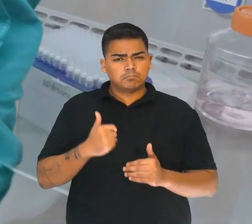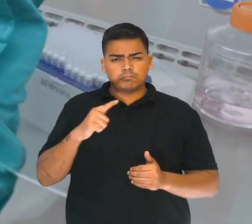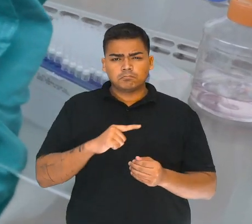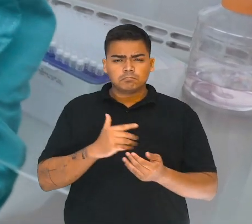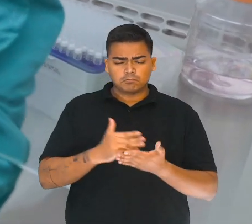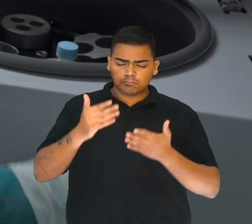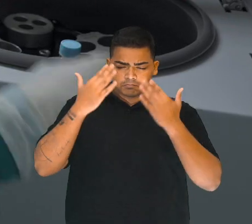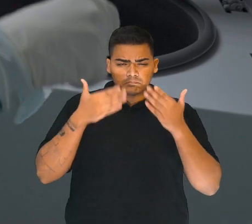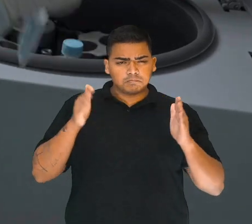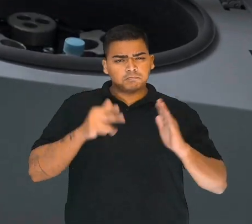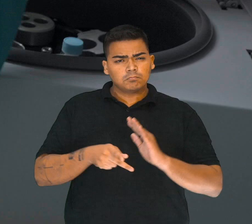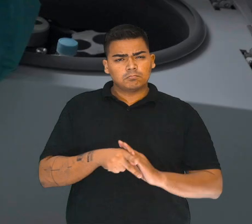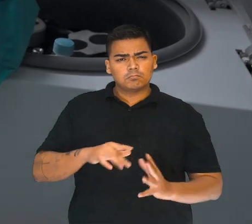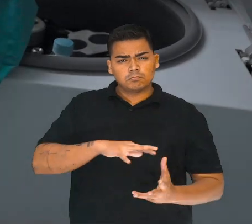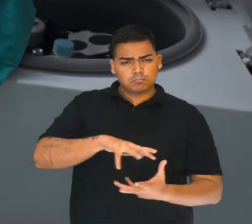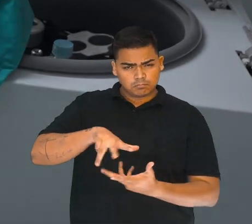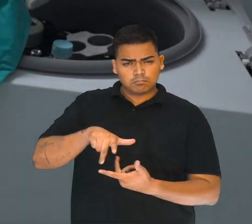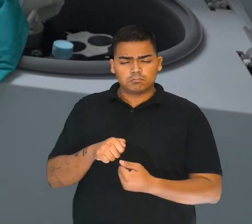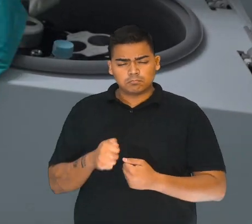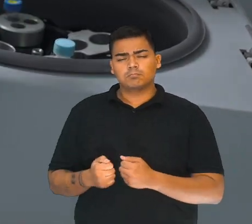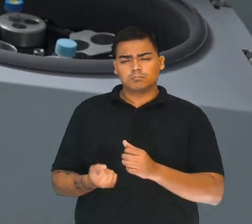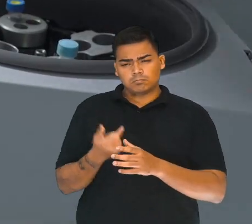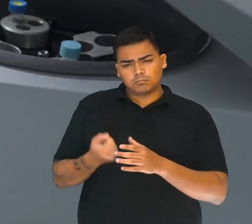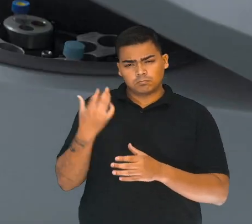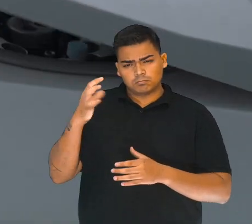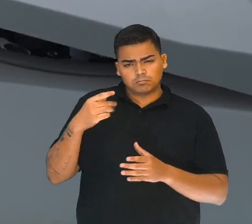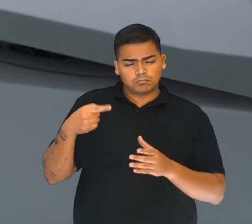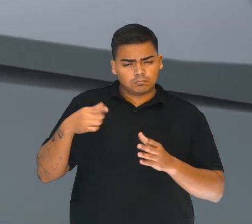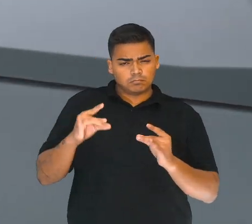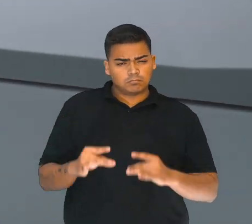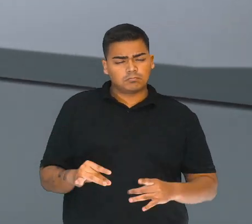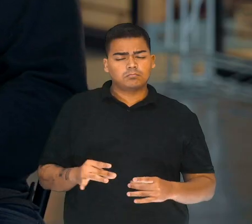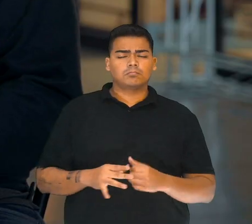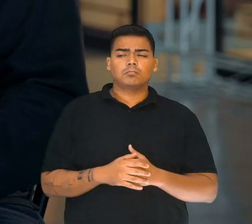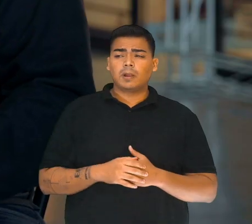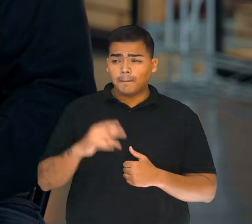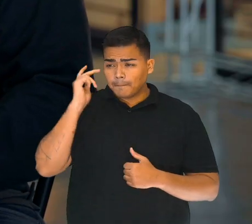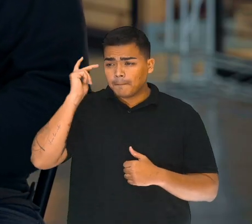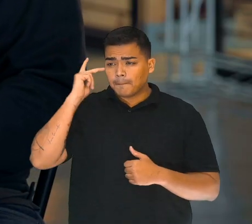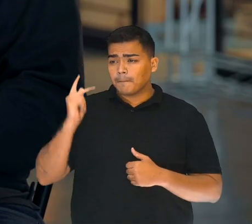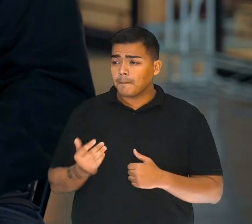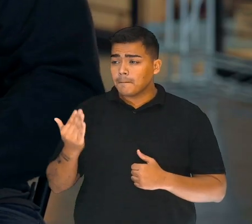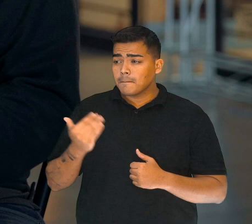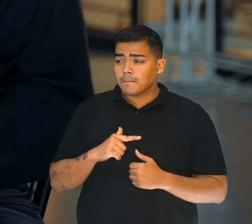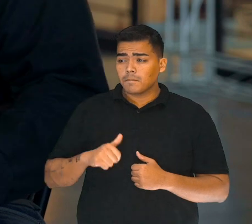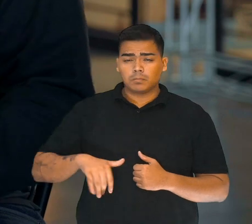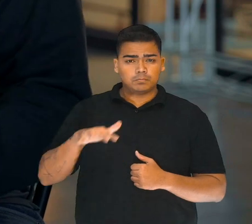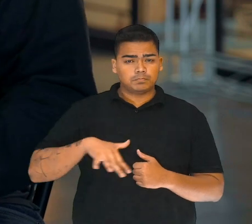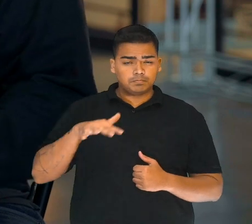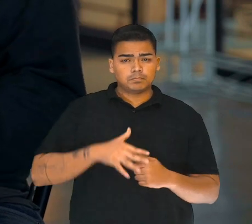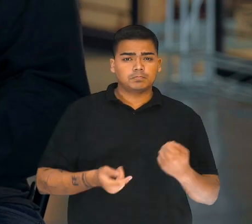que já começam a olhar para o mundo de Deep Tech. Quando a gente olha para São Paulo e as inovações que surgem aqui, a gente percebe os